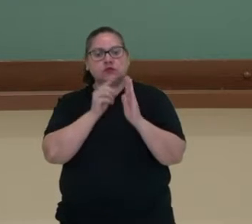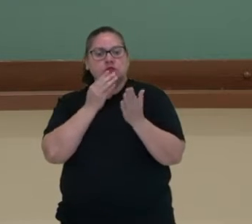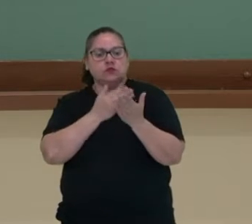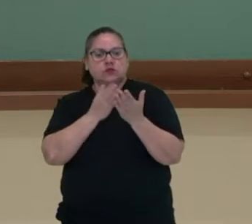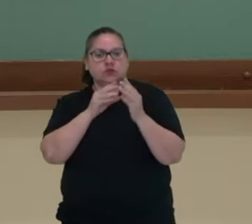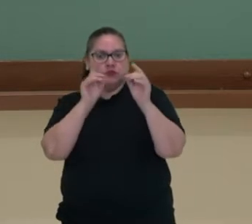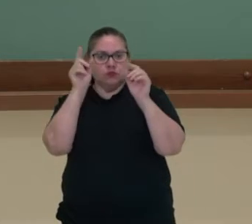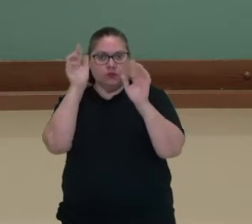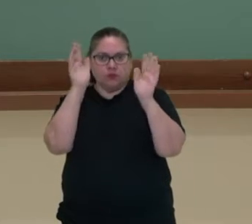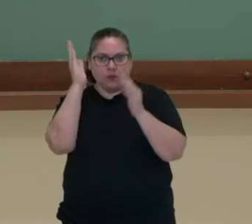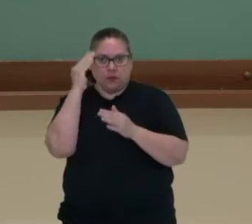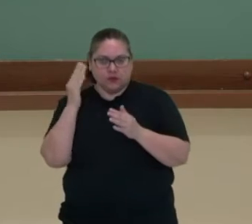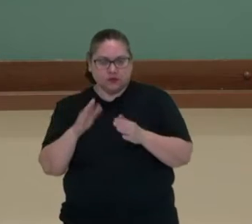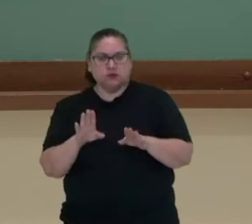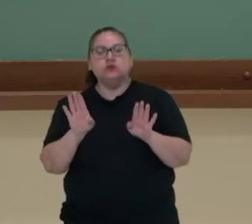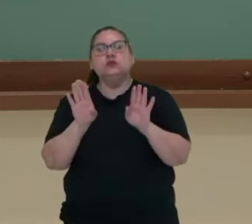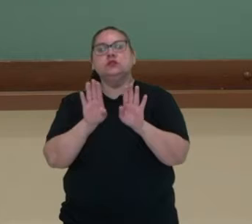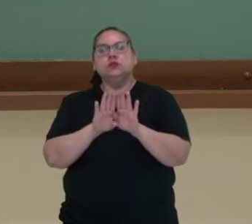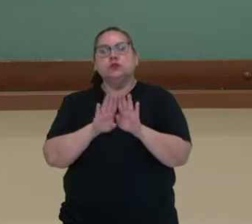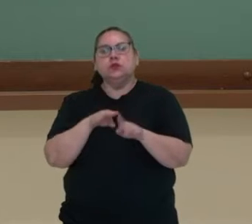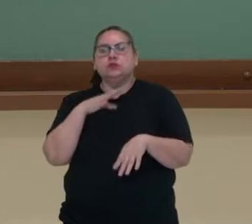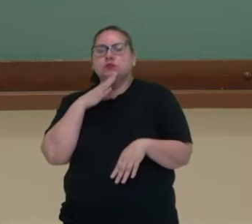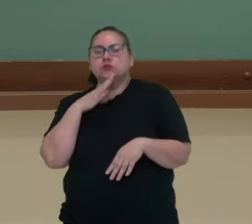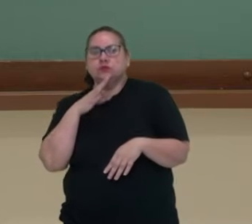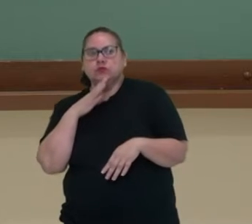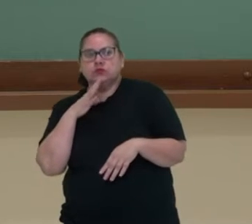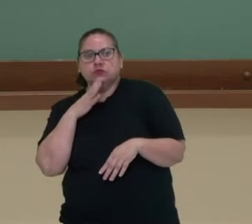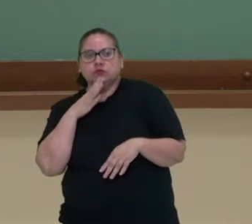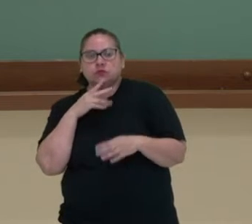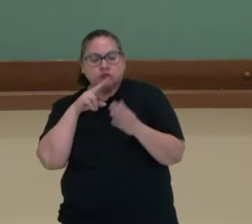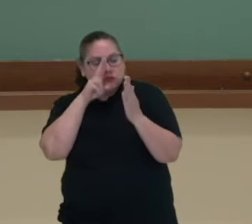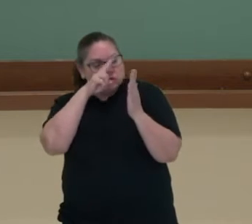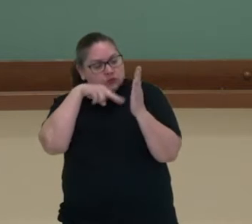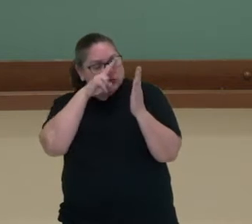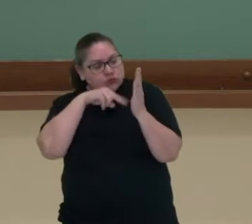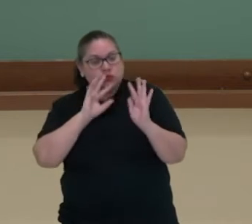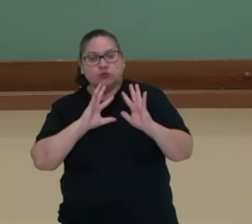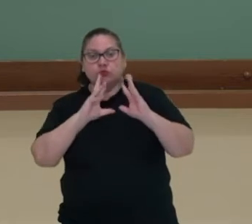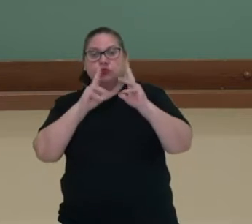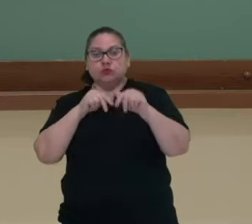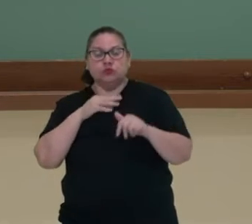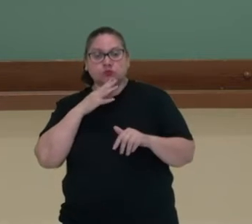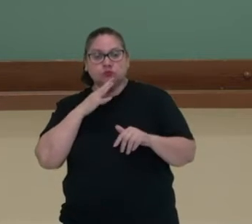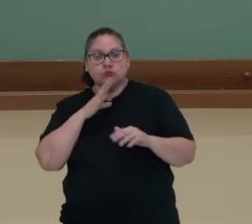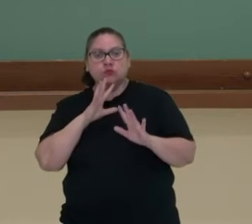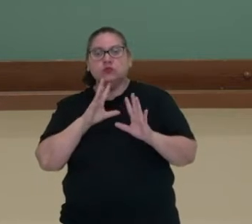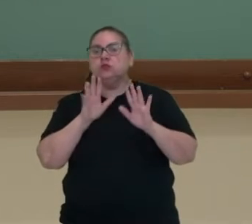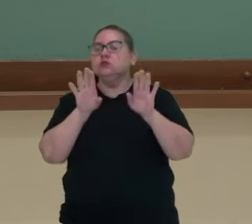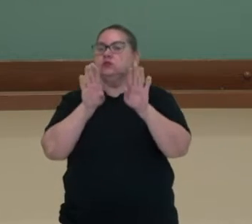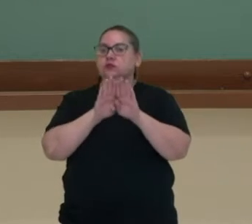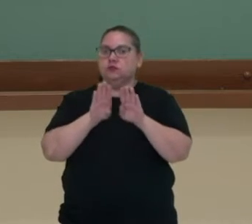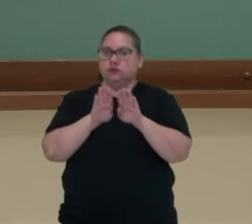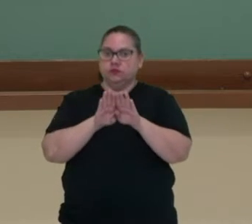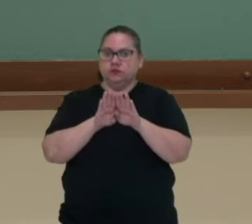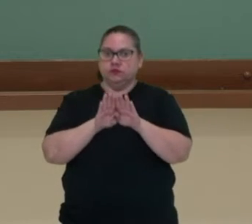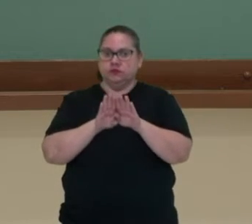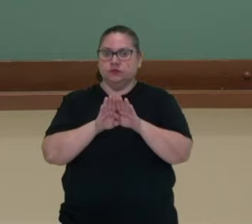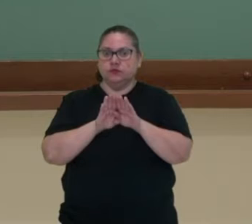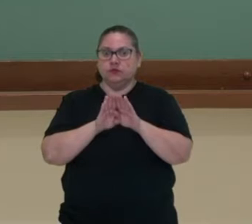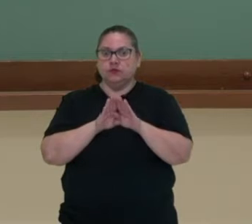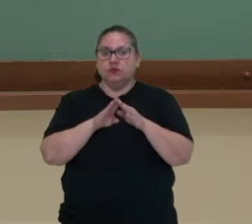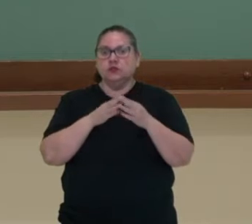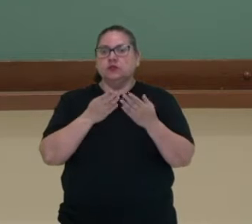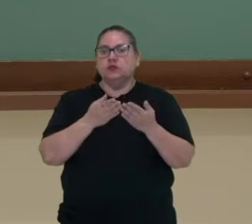do Brasil, devem ser conhecidos e lidos por todos, né? E também ele é